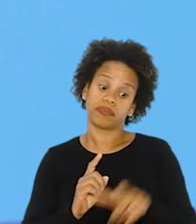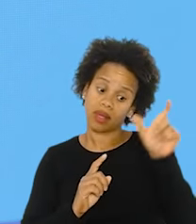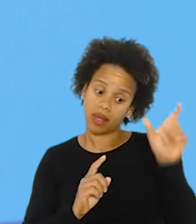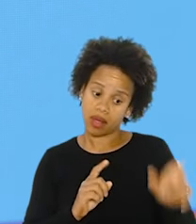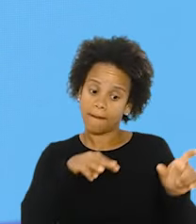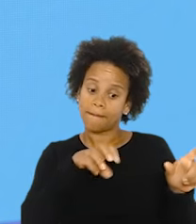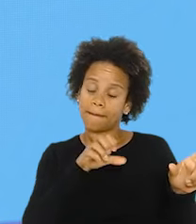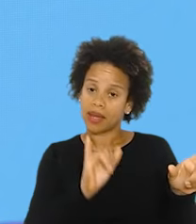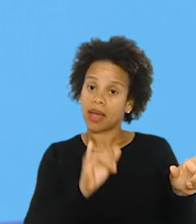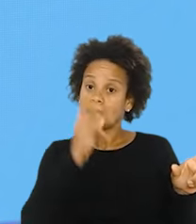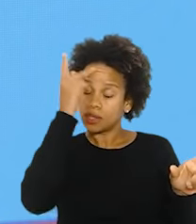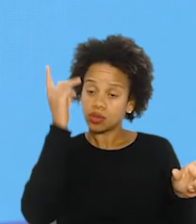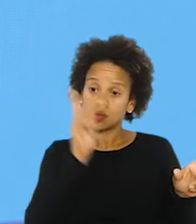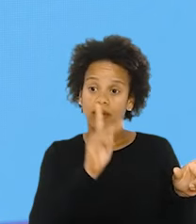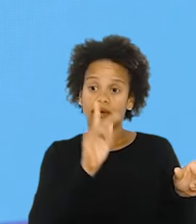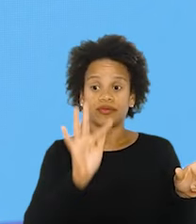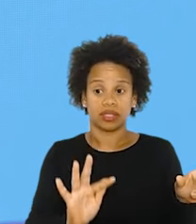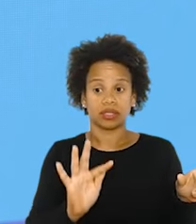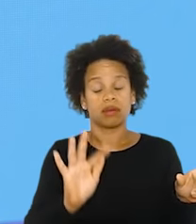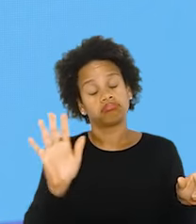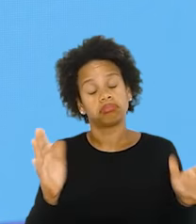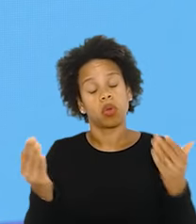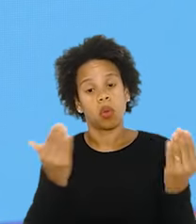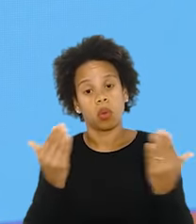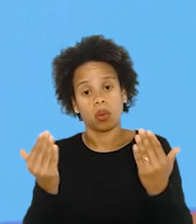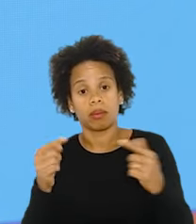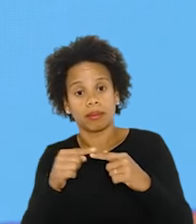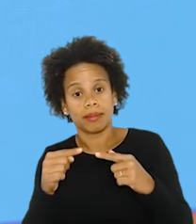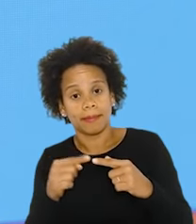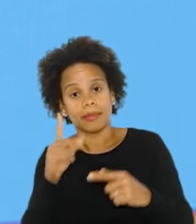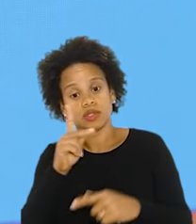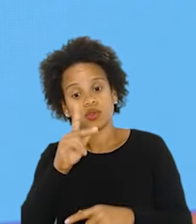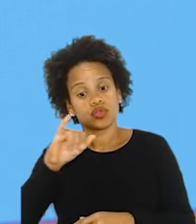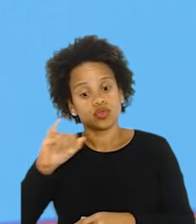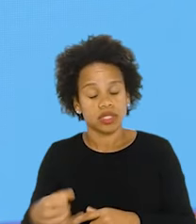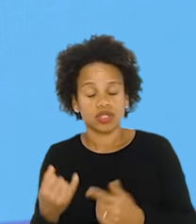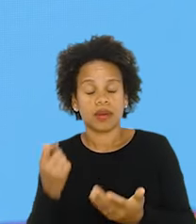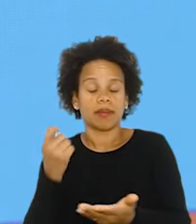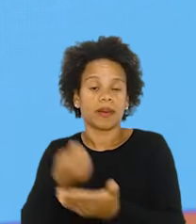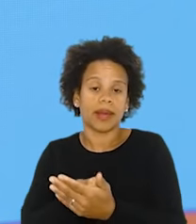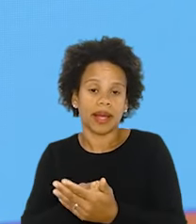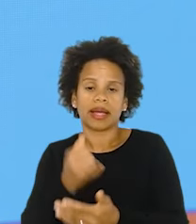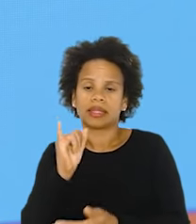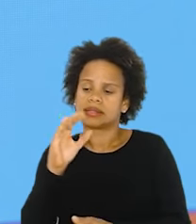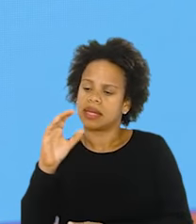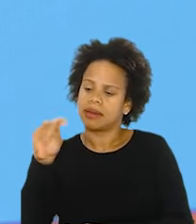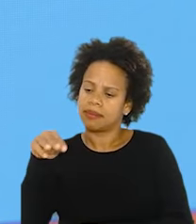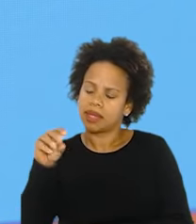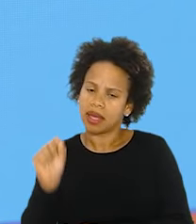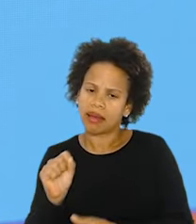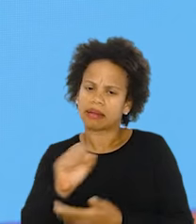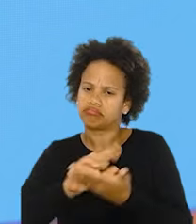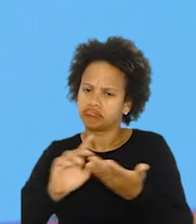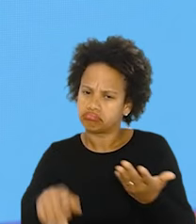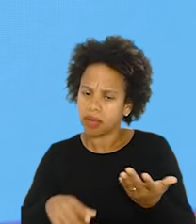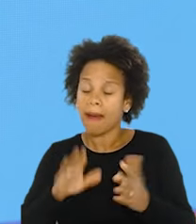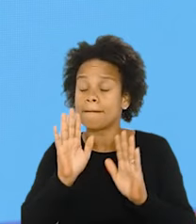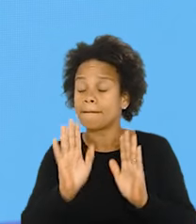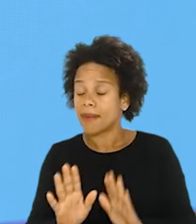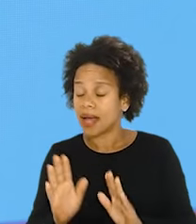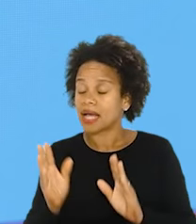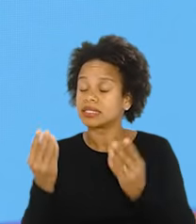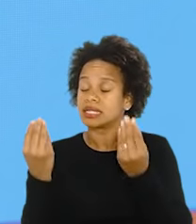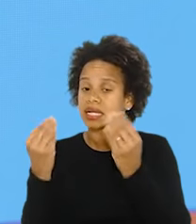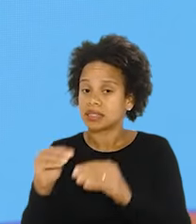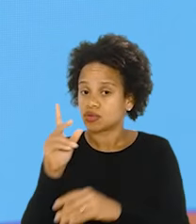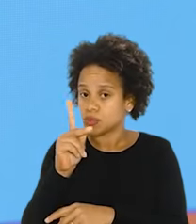física que se equipara uma pessoa jurídica para fins tributários para pagar o ss para pagar o ICMS etc já no declaração de imposto de